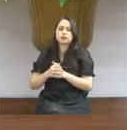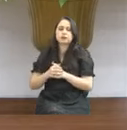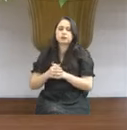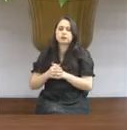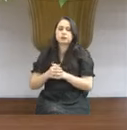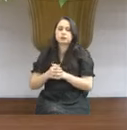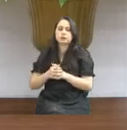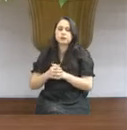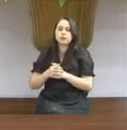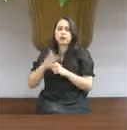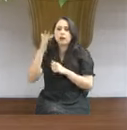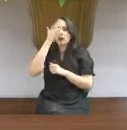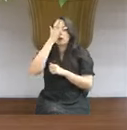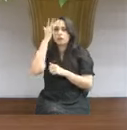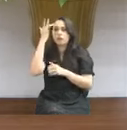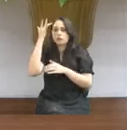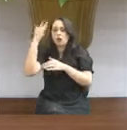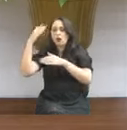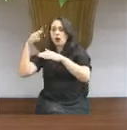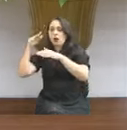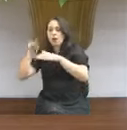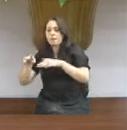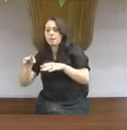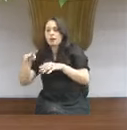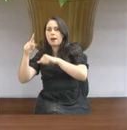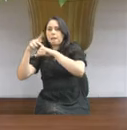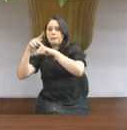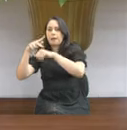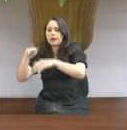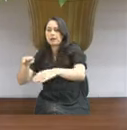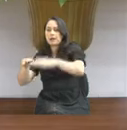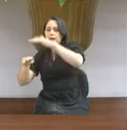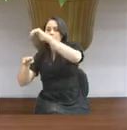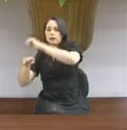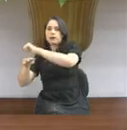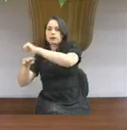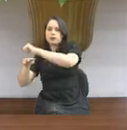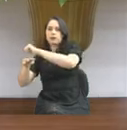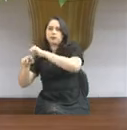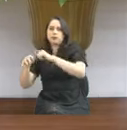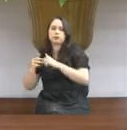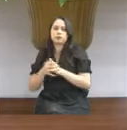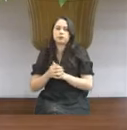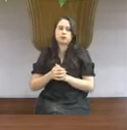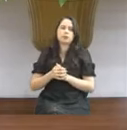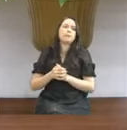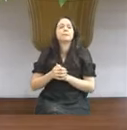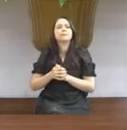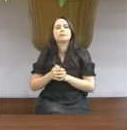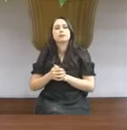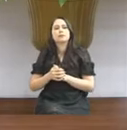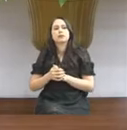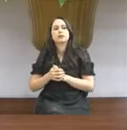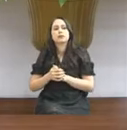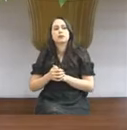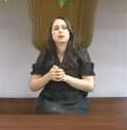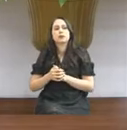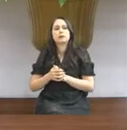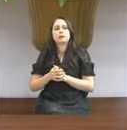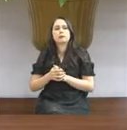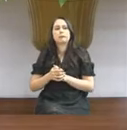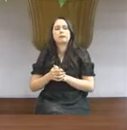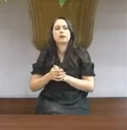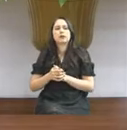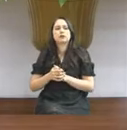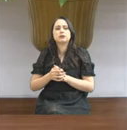um camarada embaixo da mesma e iam soltando a pedra. Aqui eles iam soltando a pedra. Confessa